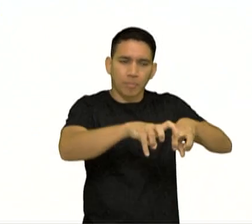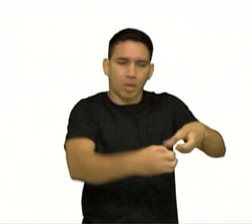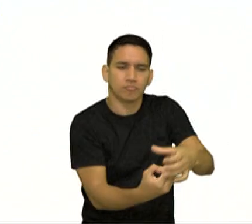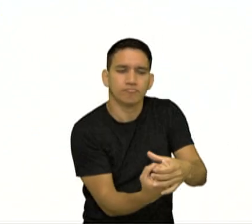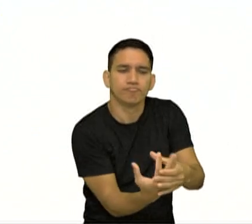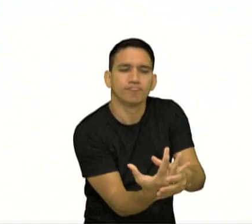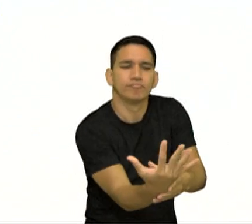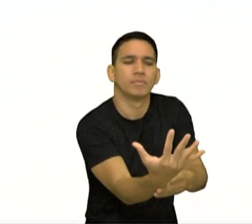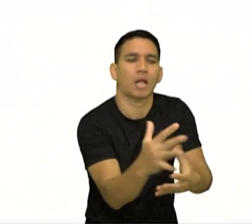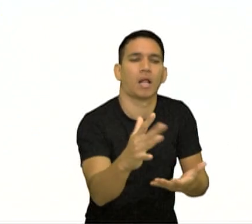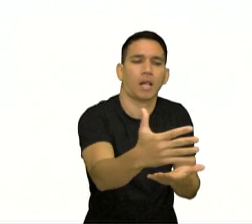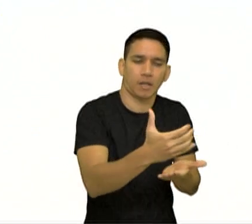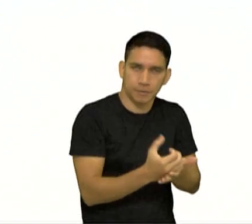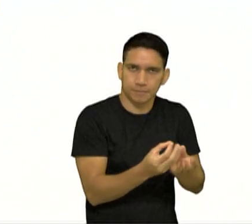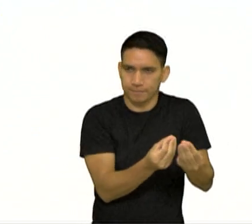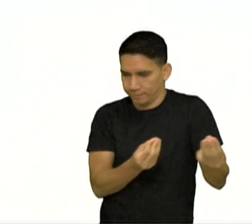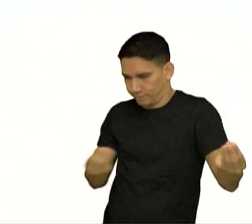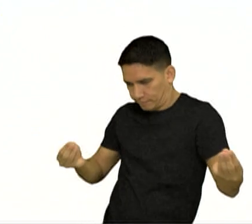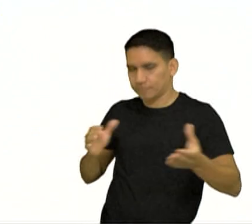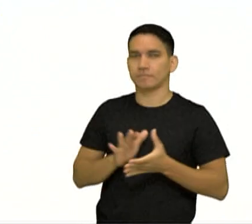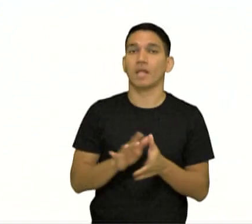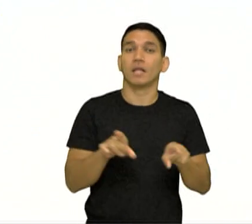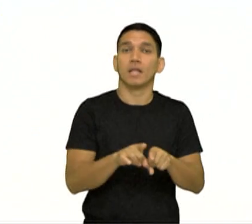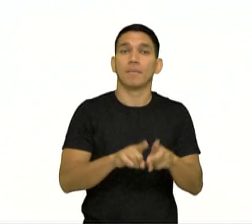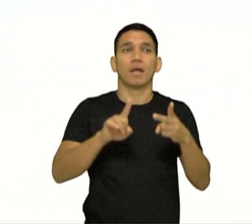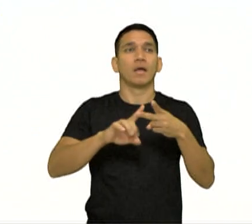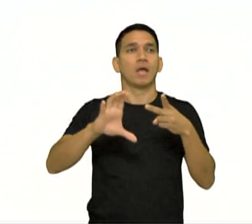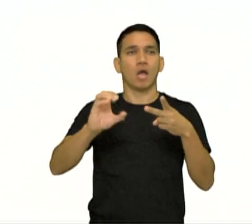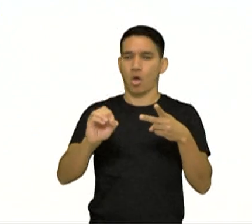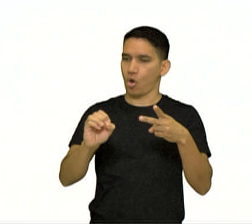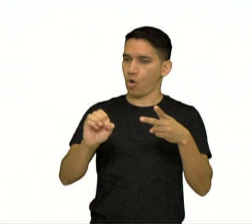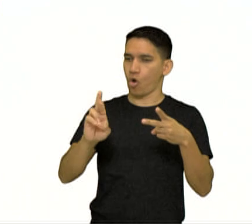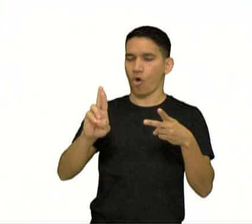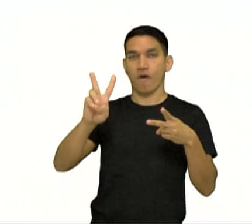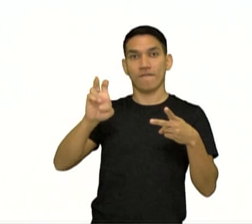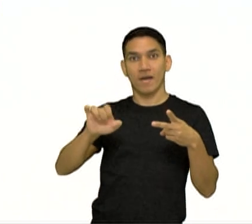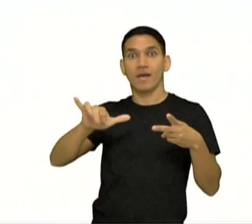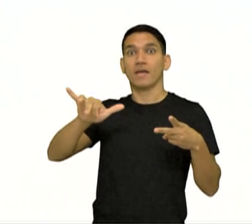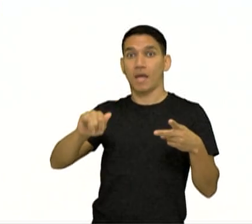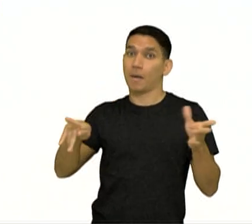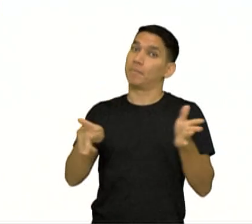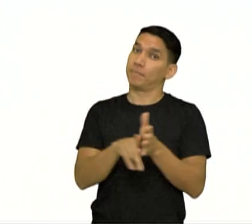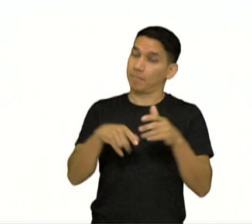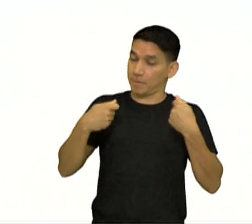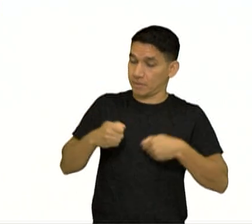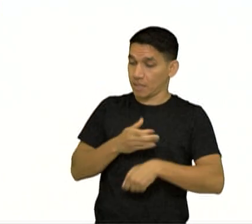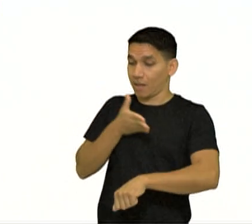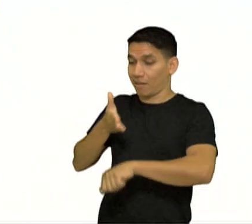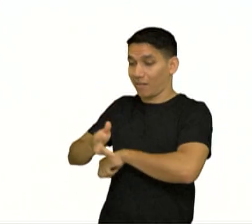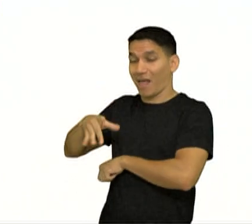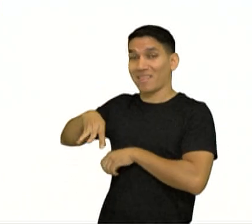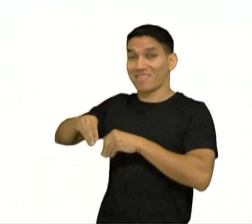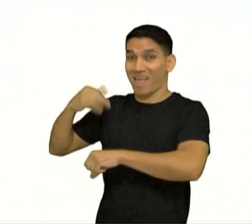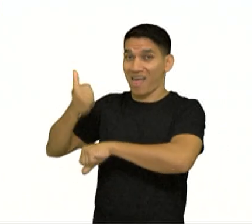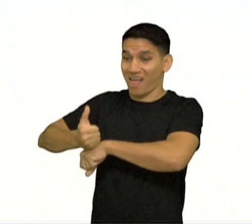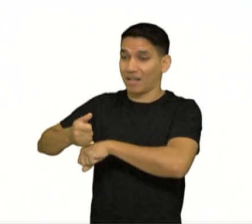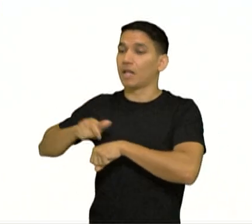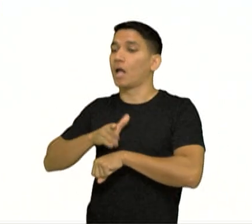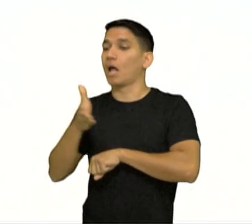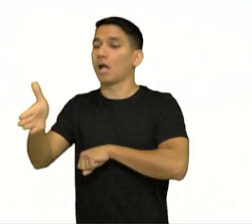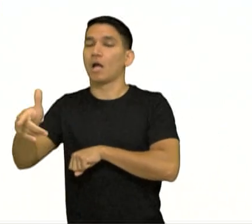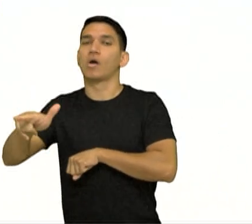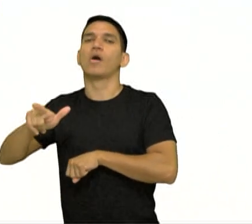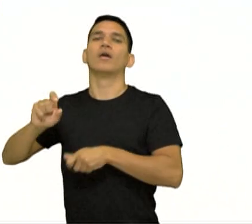a gente também tinha a corveia ou seja O Camponês deveria trabalhar na terra do senhor a gente tinha a